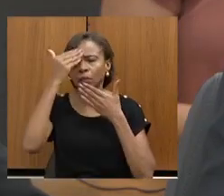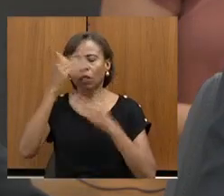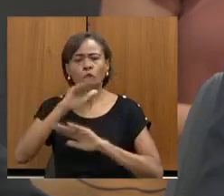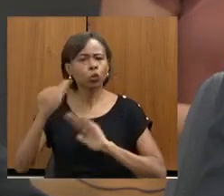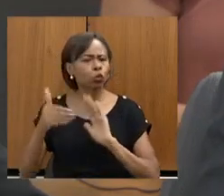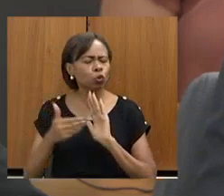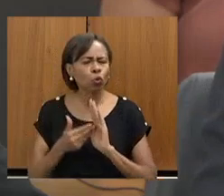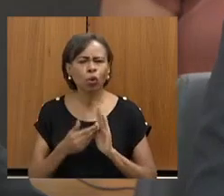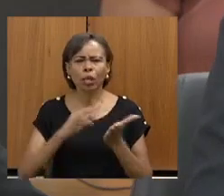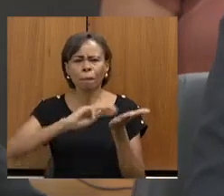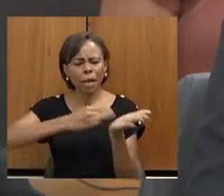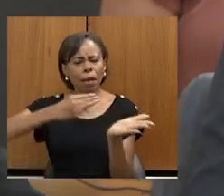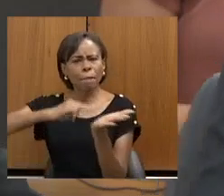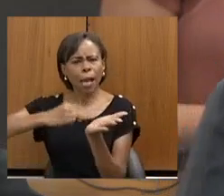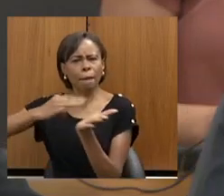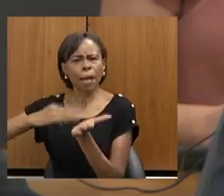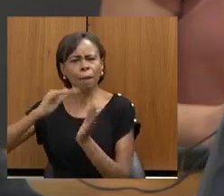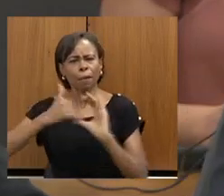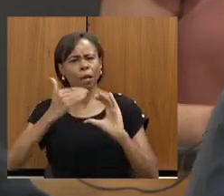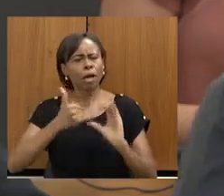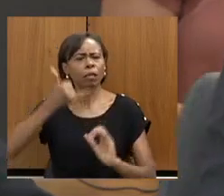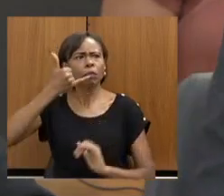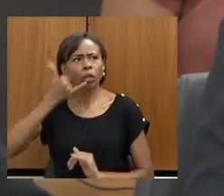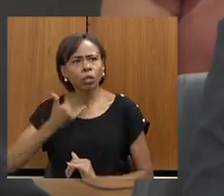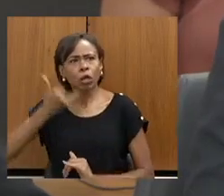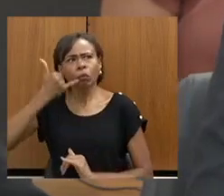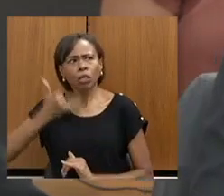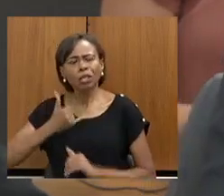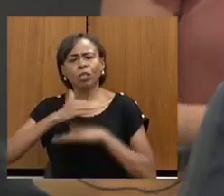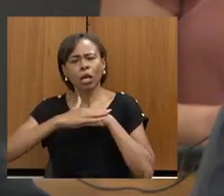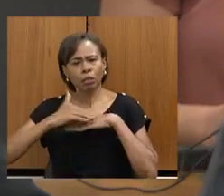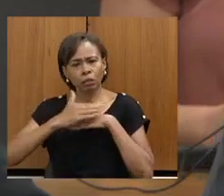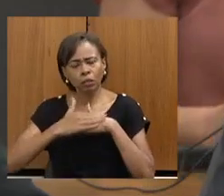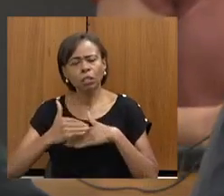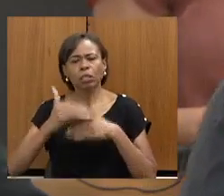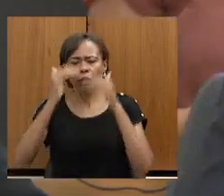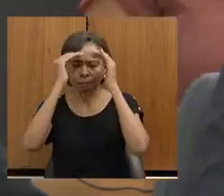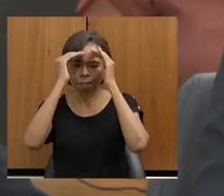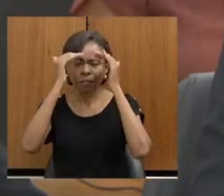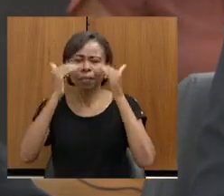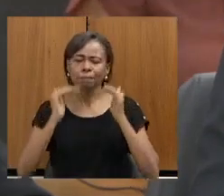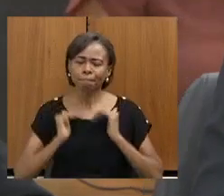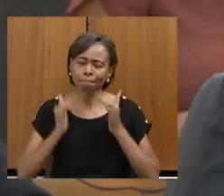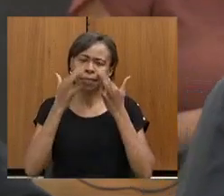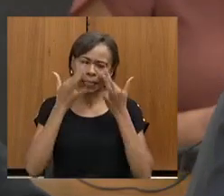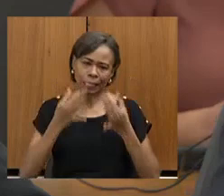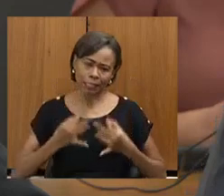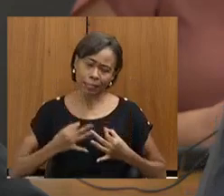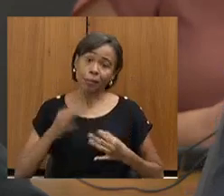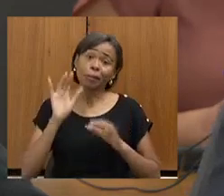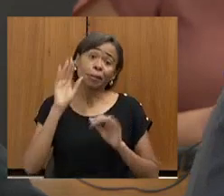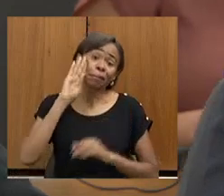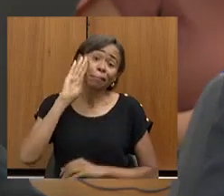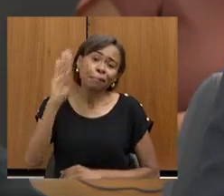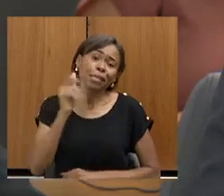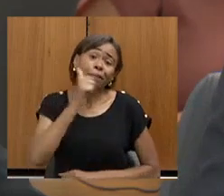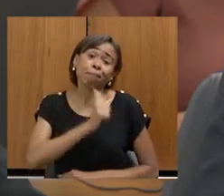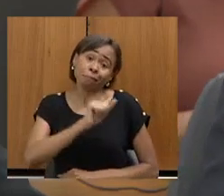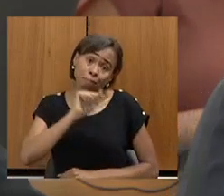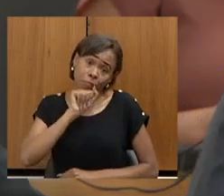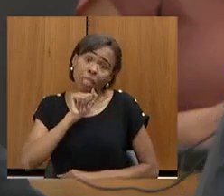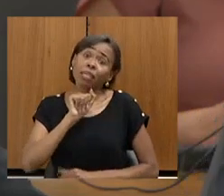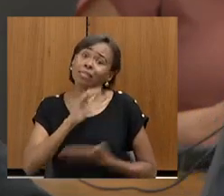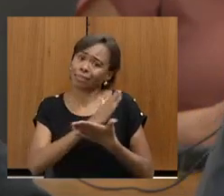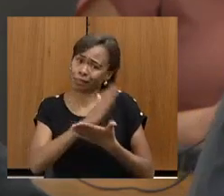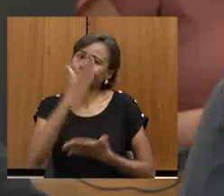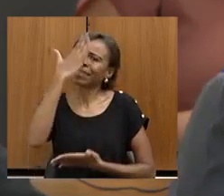as mensagens e ligações recebidas de carinho e atenção, em especial, de mães que sabem os desafios